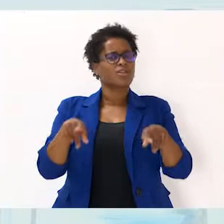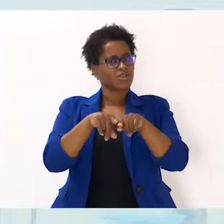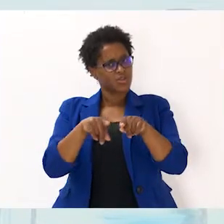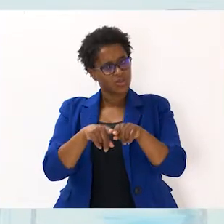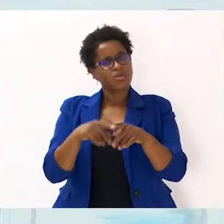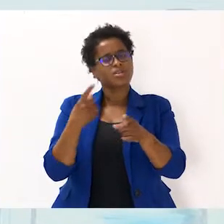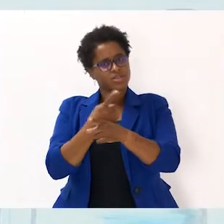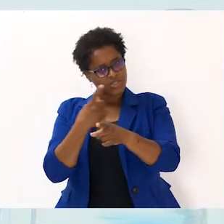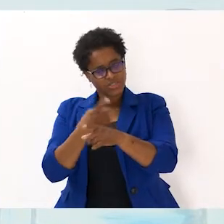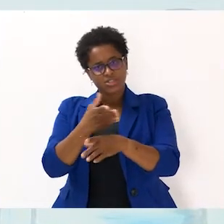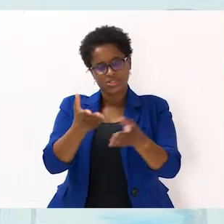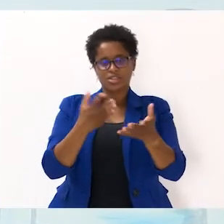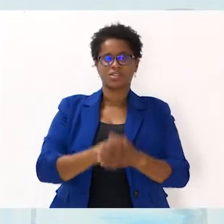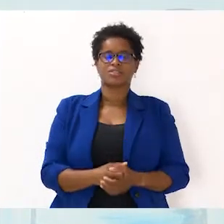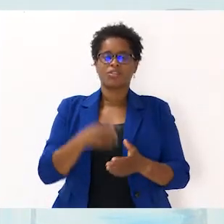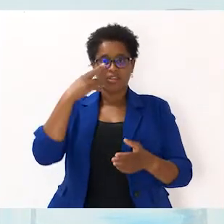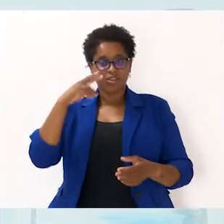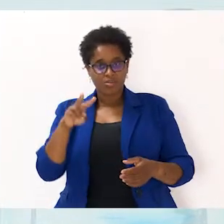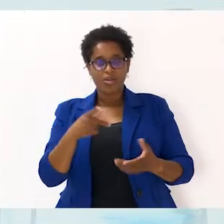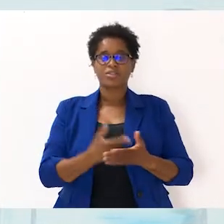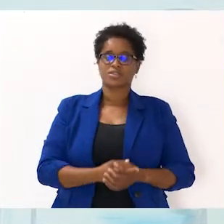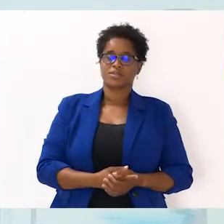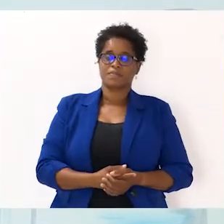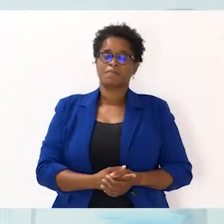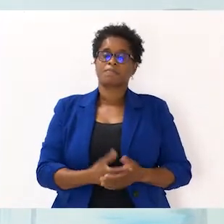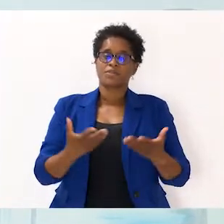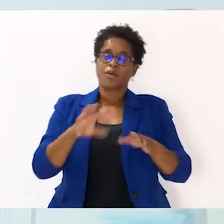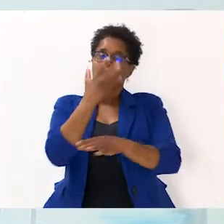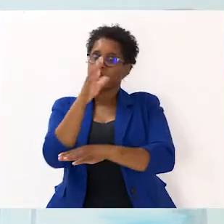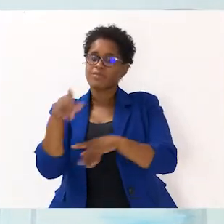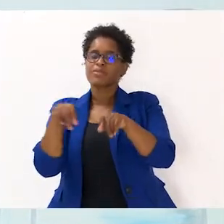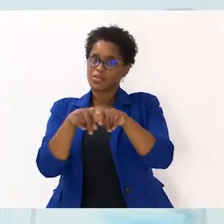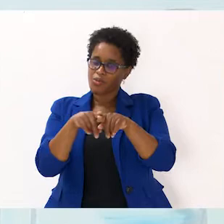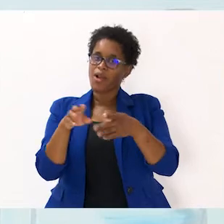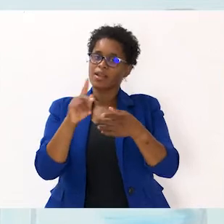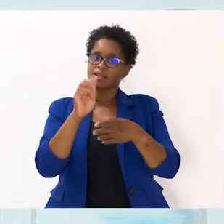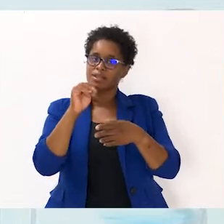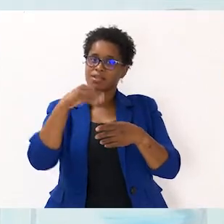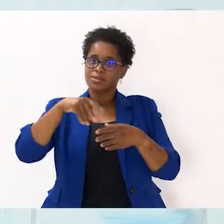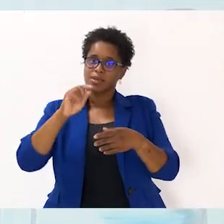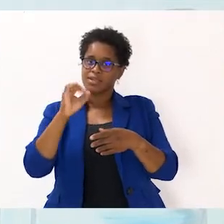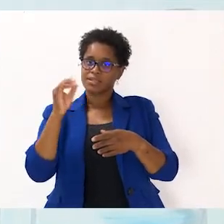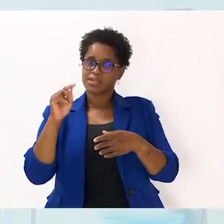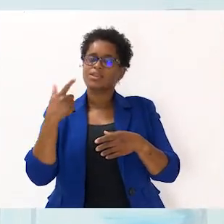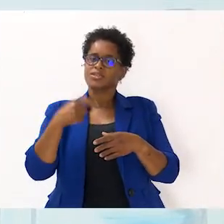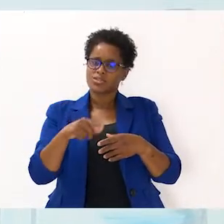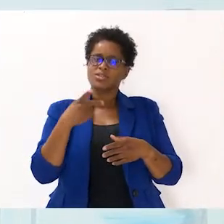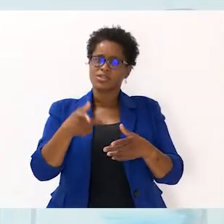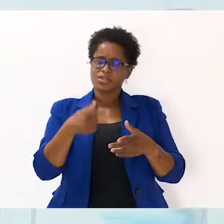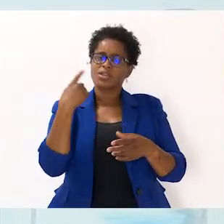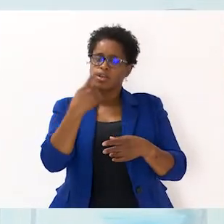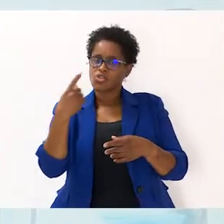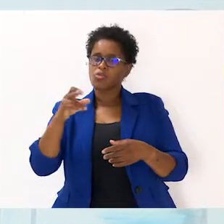mesmas características, não é? O que mostra que são plantas da mesma espécie e que estão a habitar